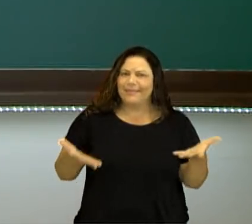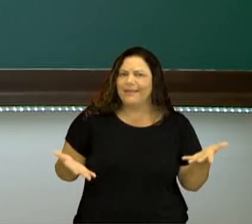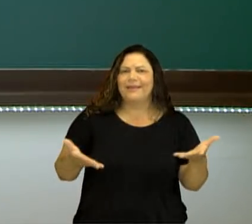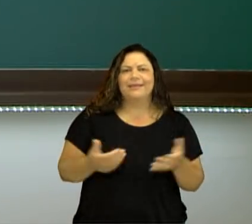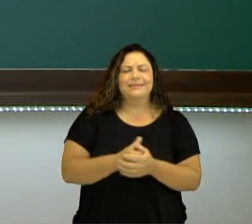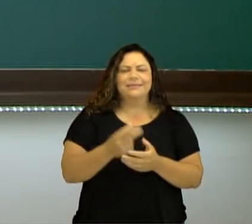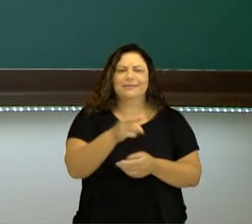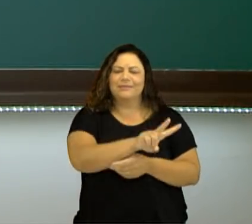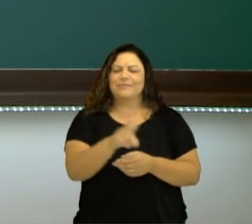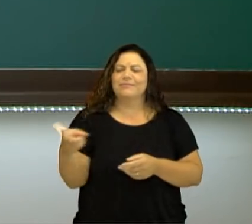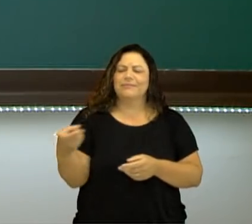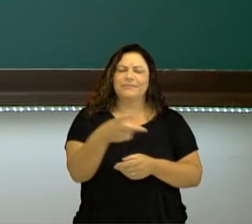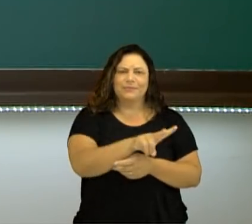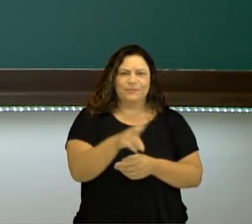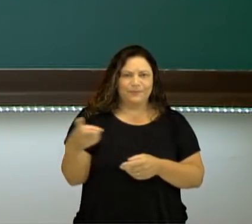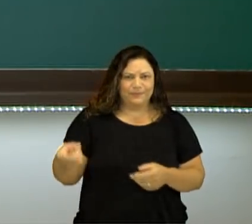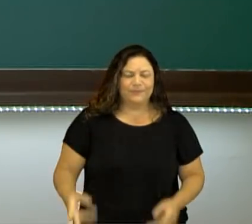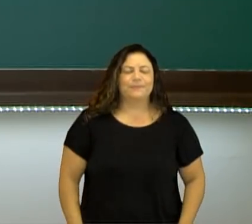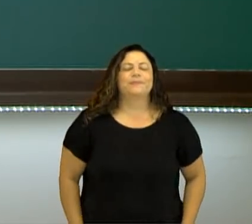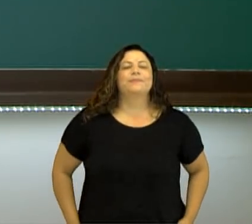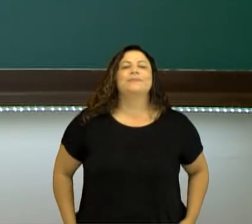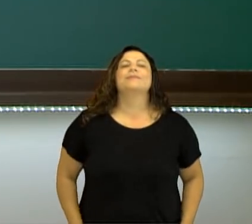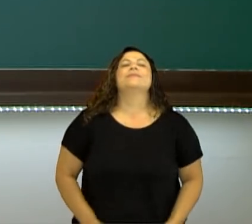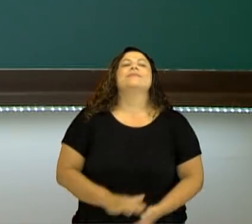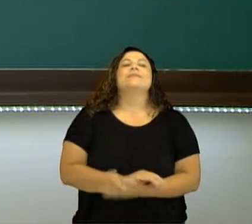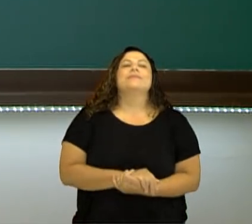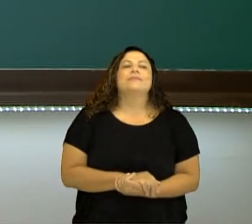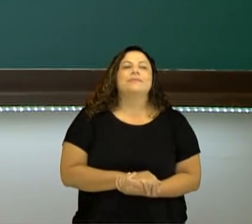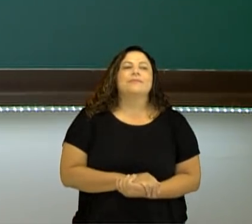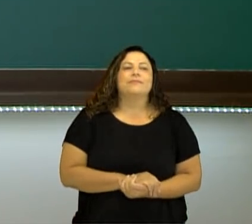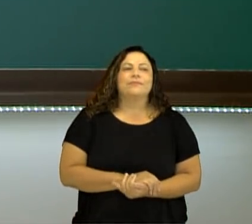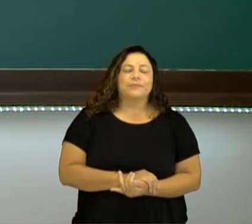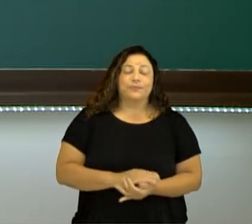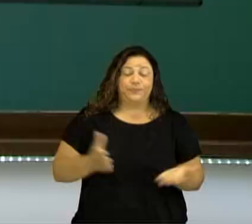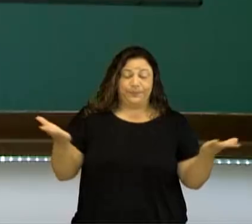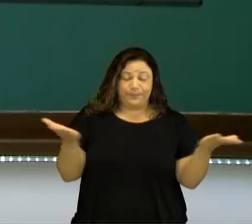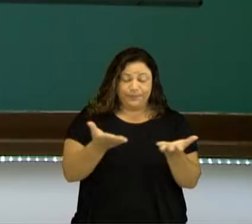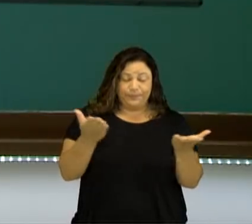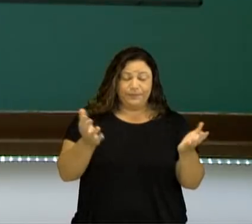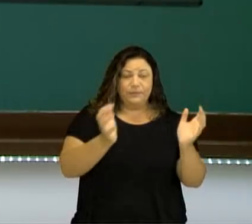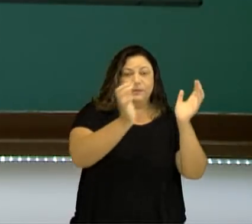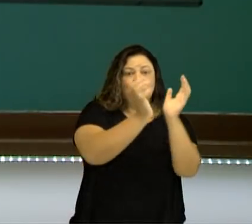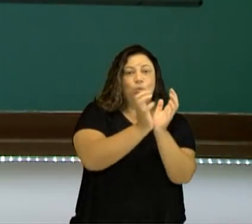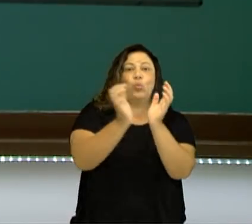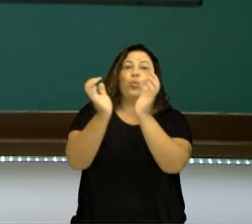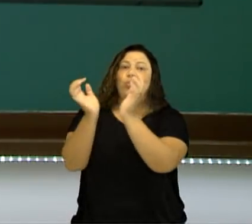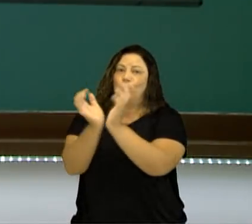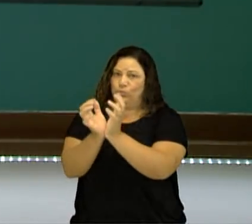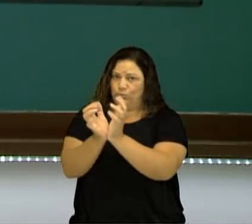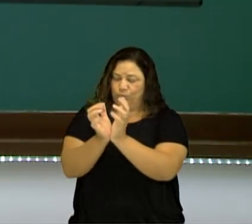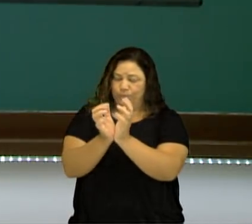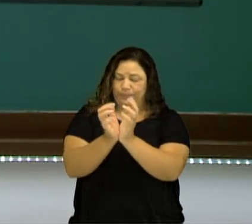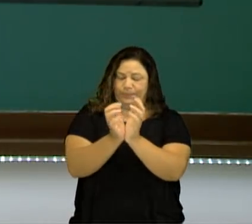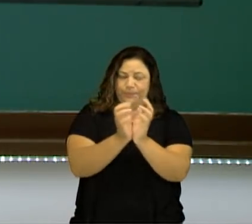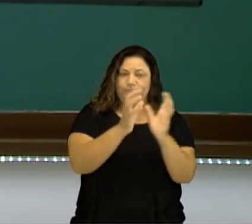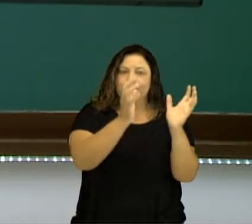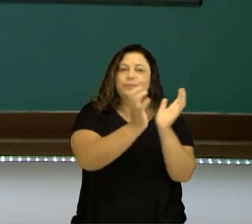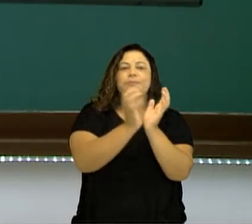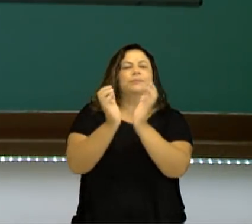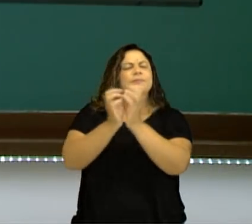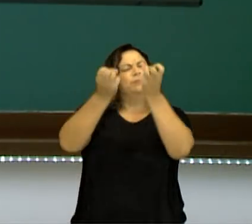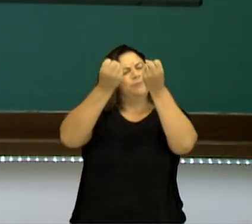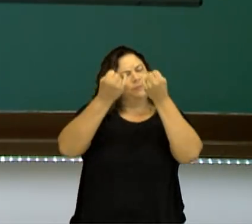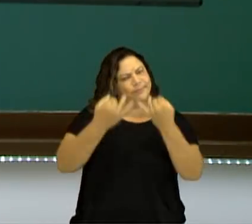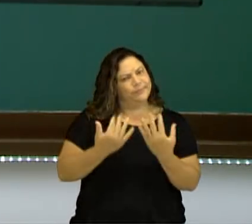duas variáveis? Legal, vamos para frente. Colocando tudo isso, então, na forma de conjuntos, que foi o que eu falei no início,